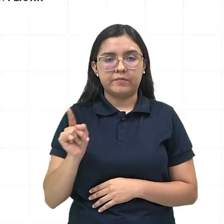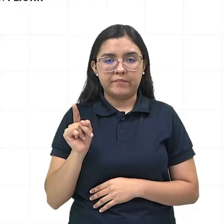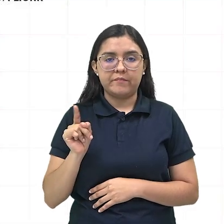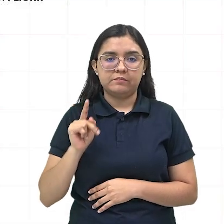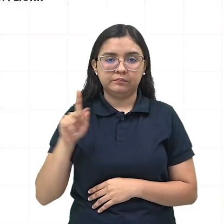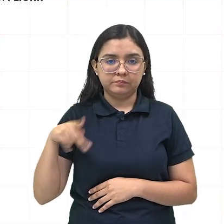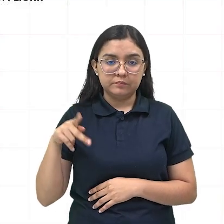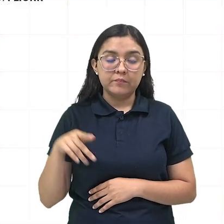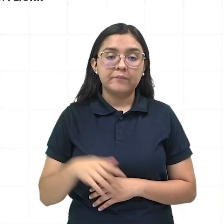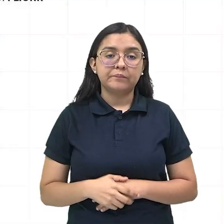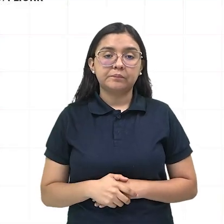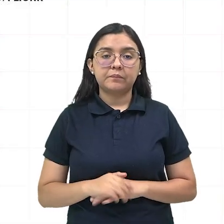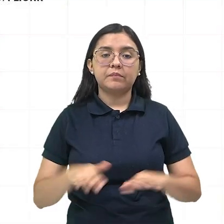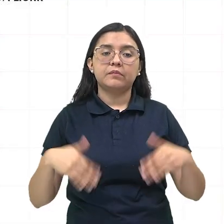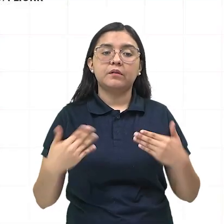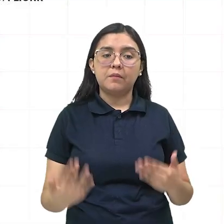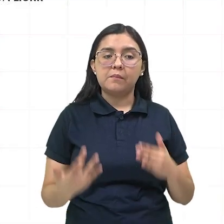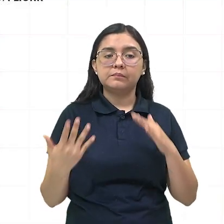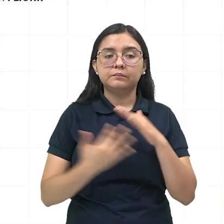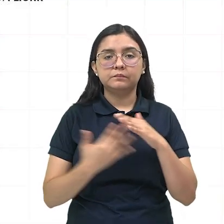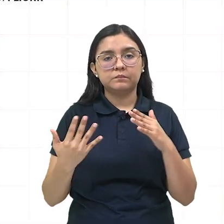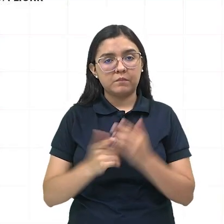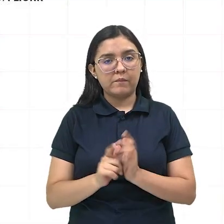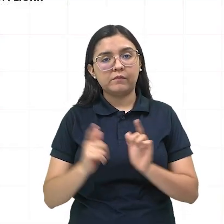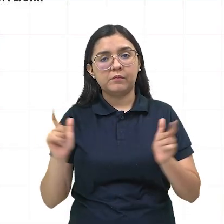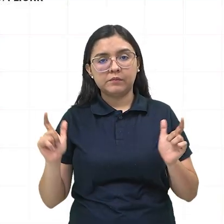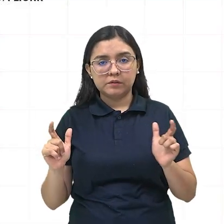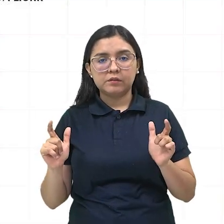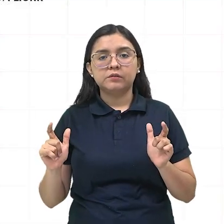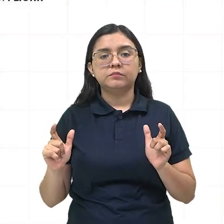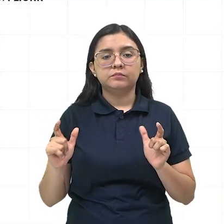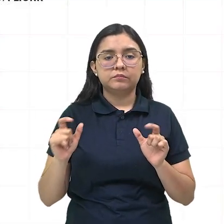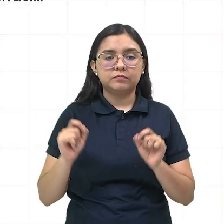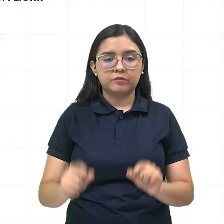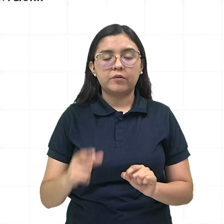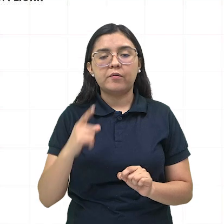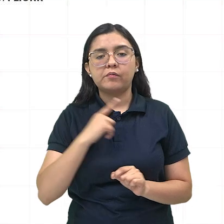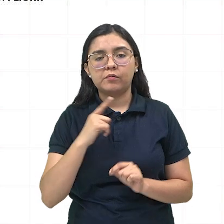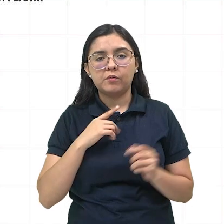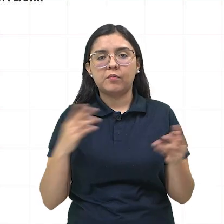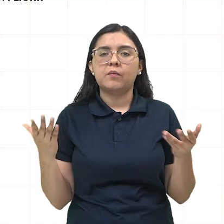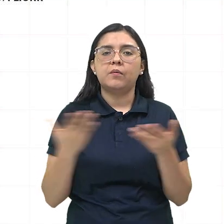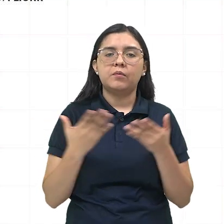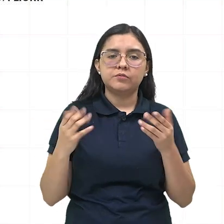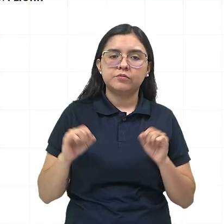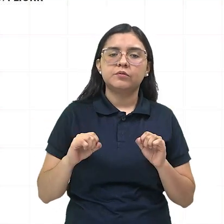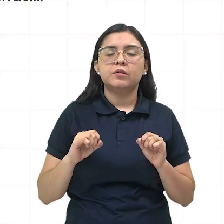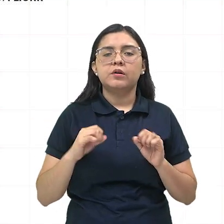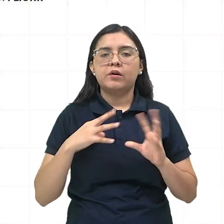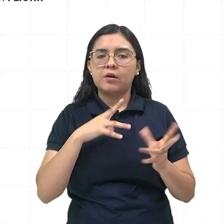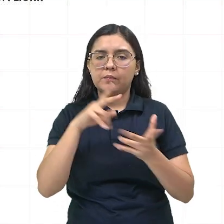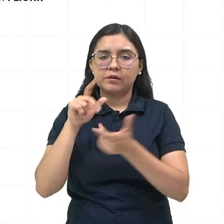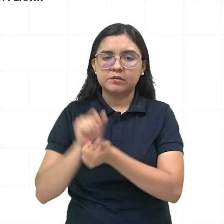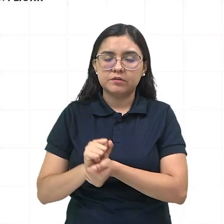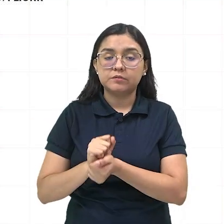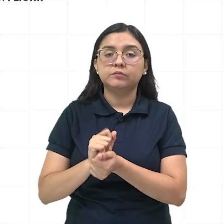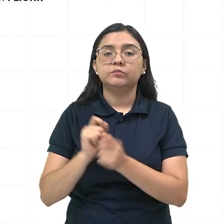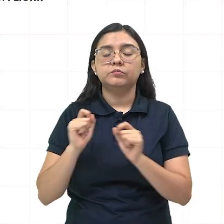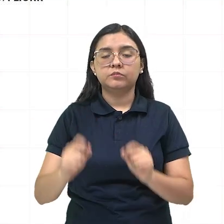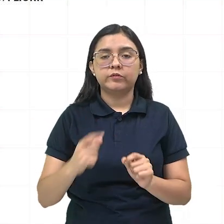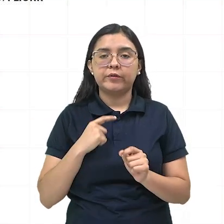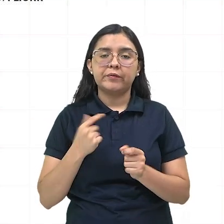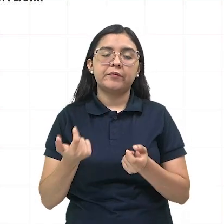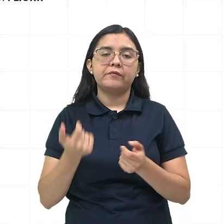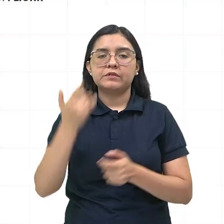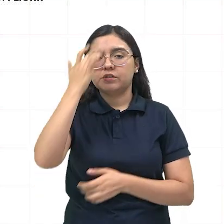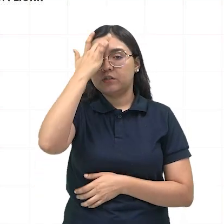né? E as migrações elas aumentaram com a globalização, né, com a facilidade aí dos aviões, dos navios,